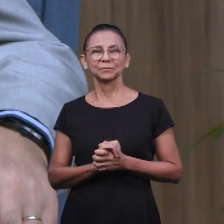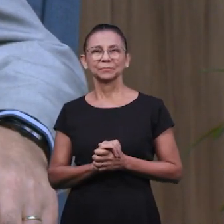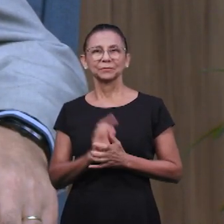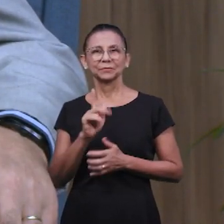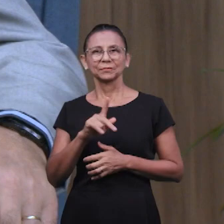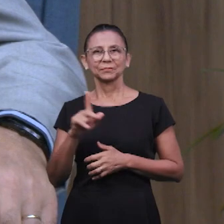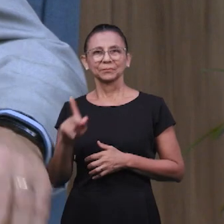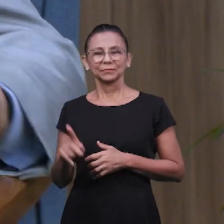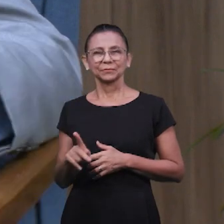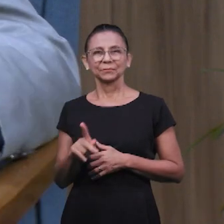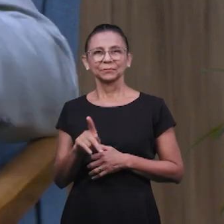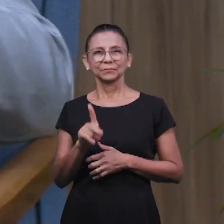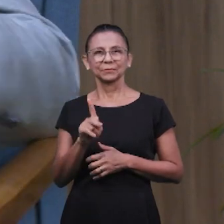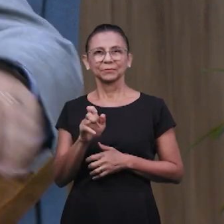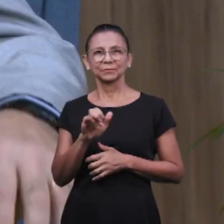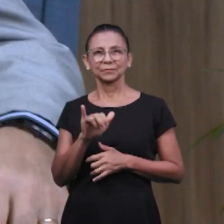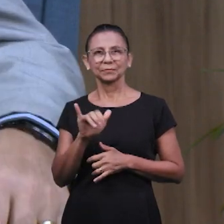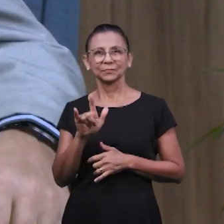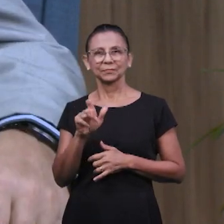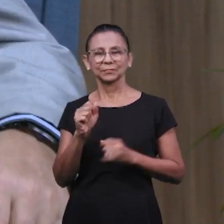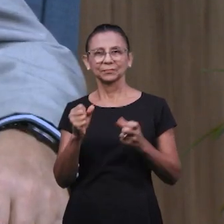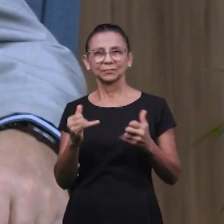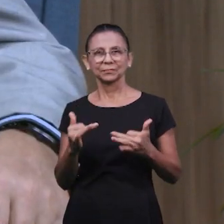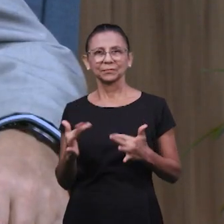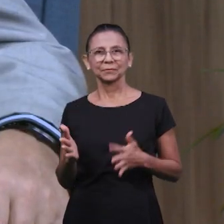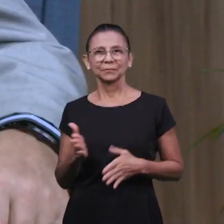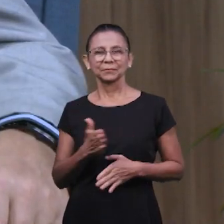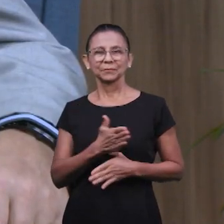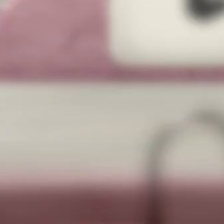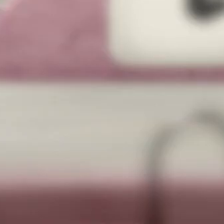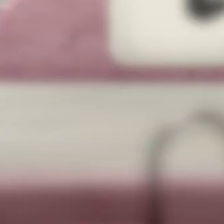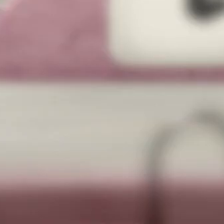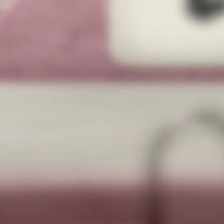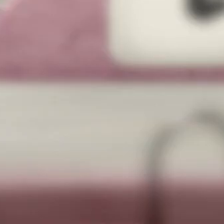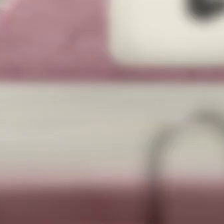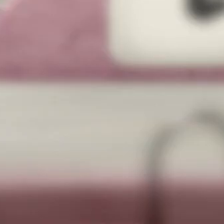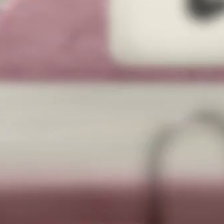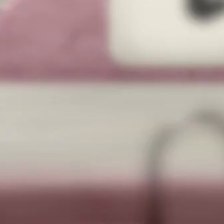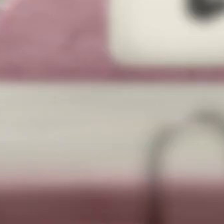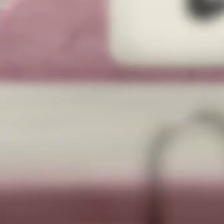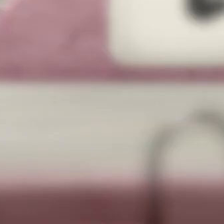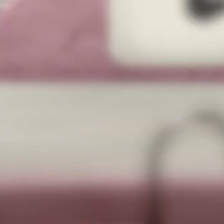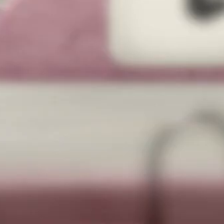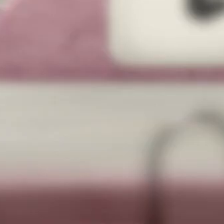doutora Késia Nunes, agora no quadro Organização e Método.